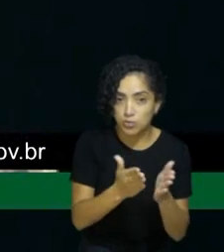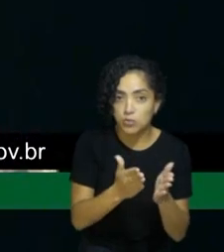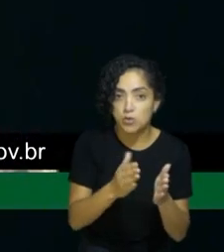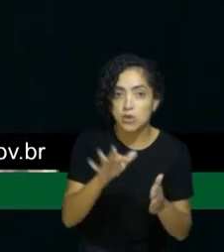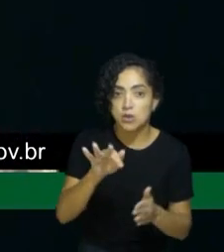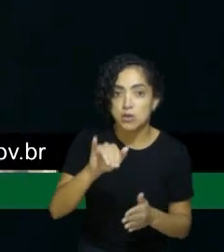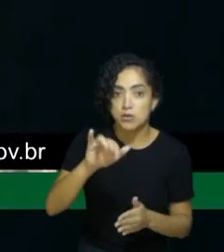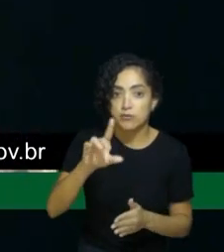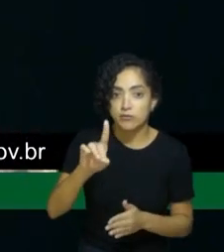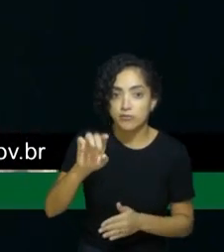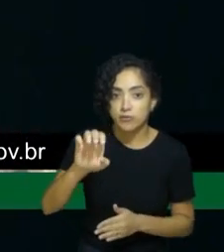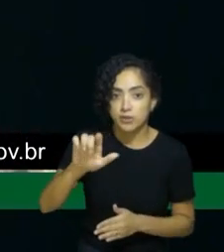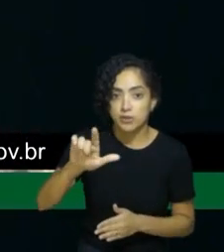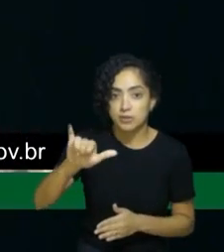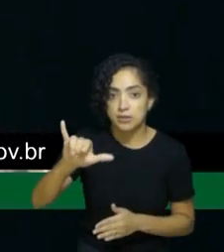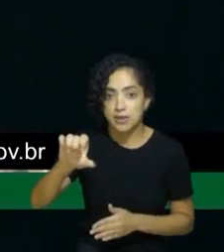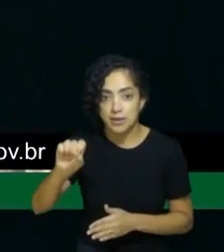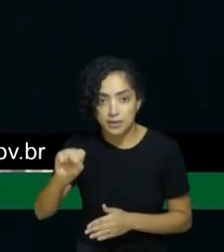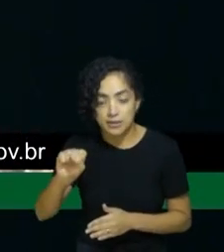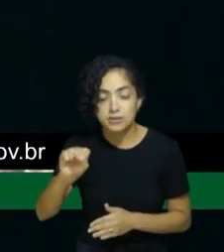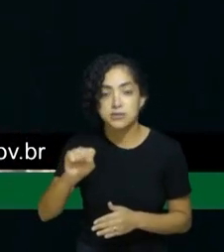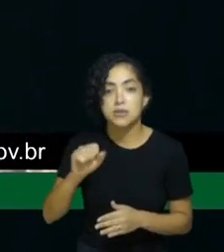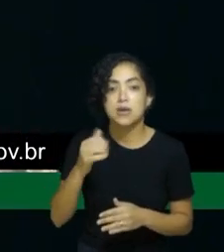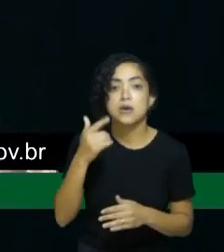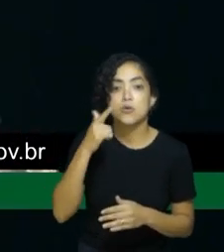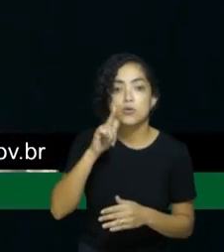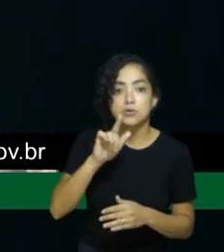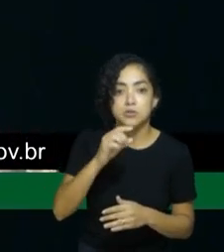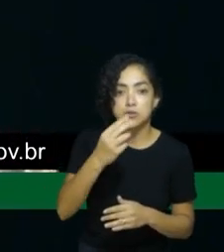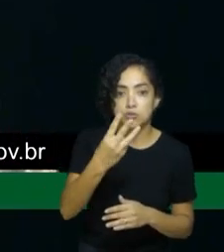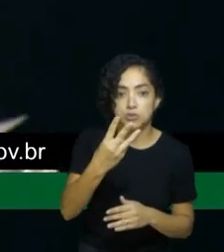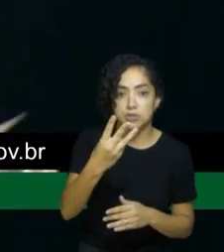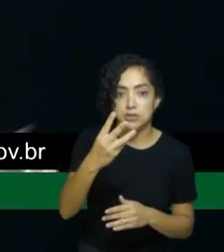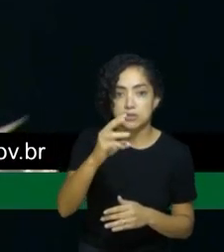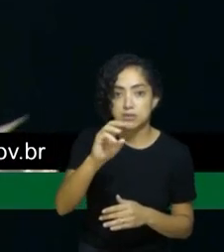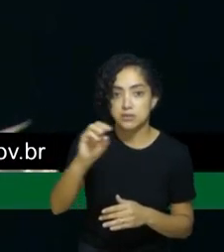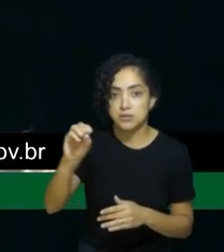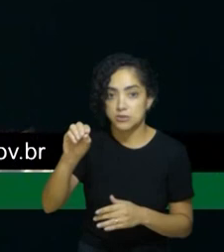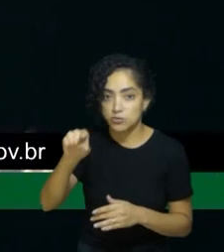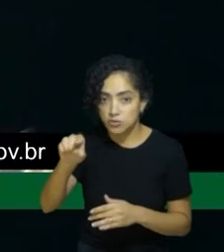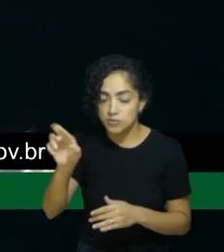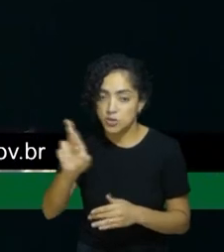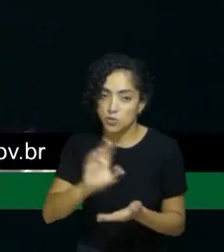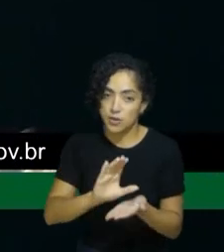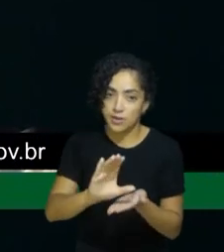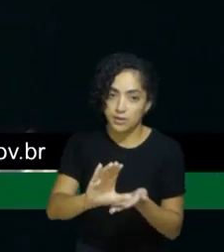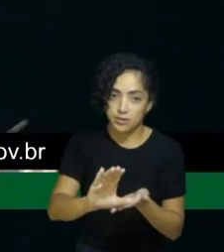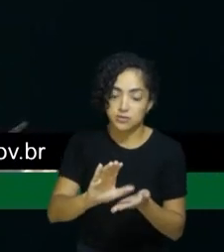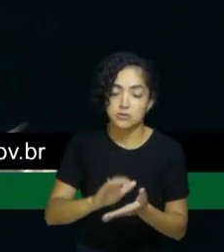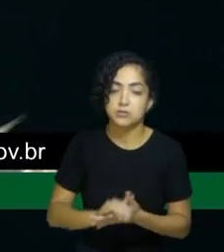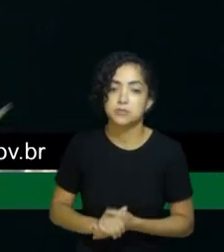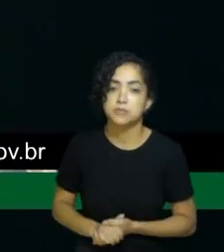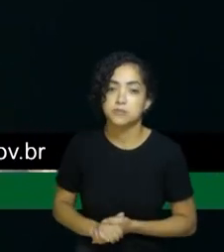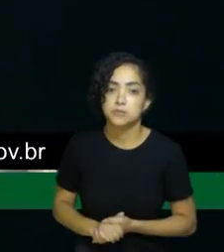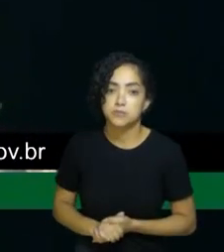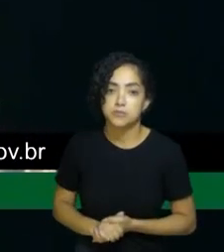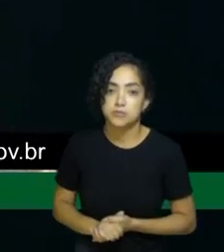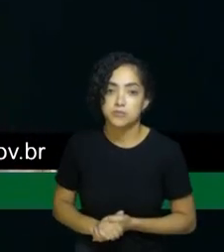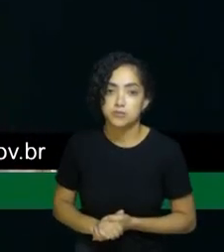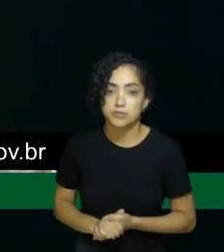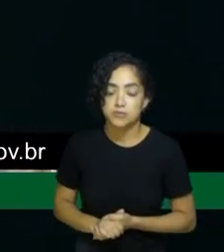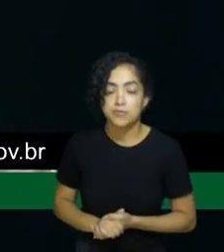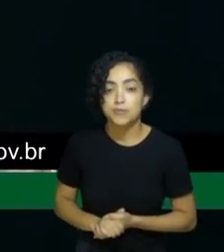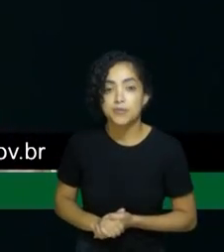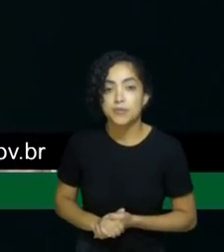como Cohab também nós conseguimos R 300.000 para pavimentação da Rua Ciro dos Anjos como fruto